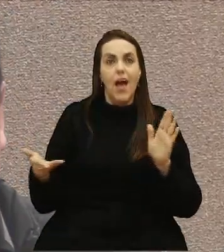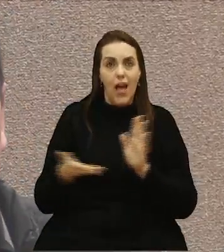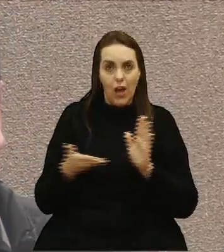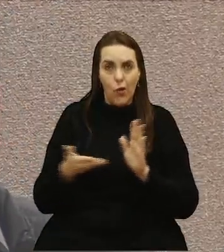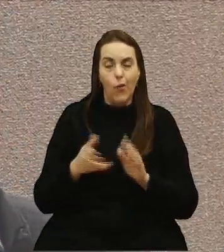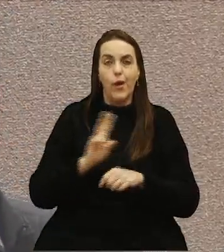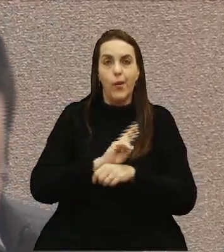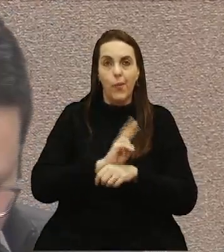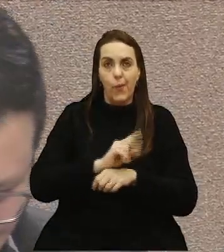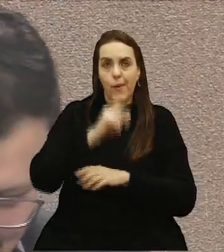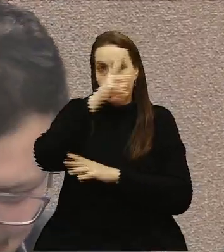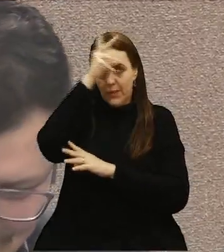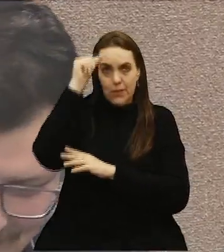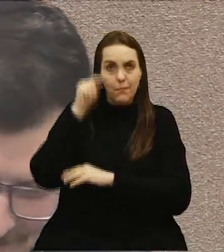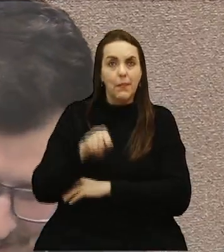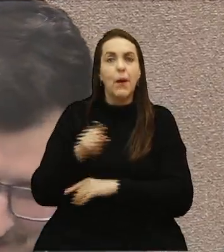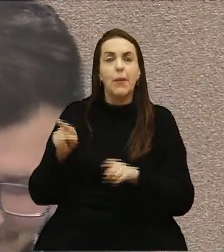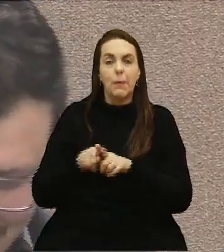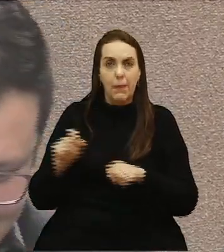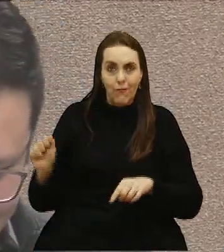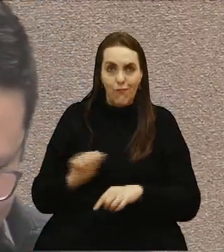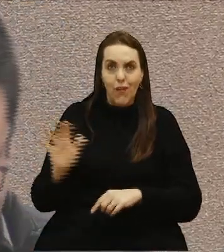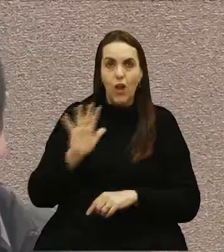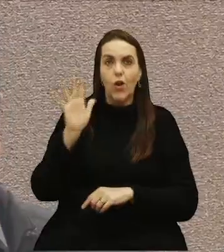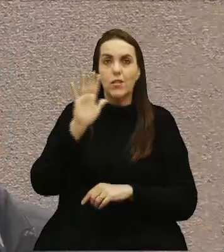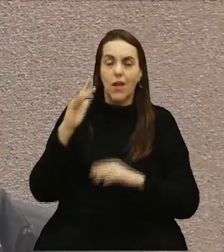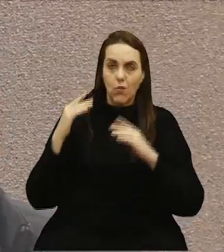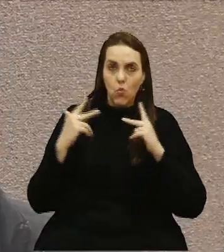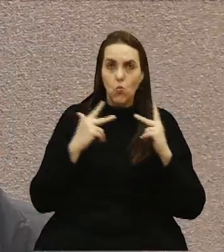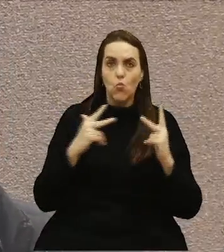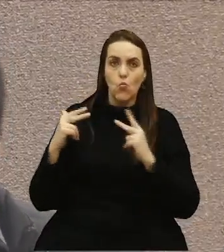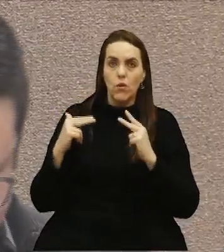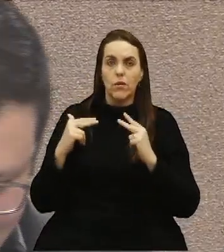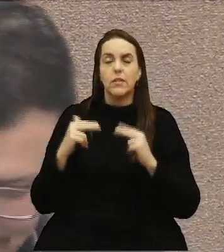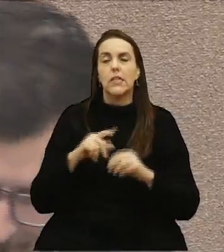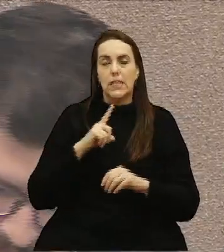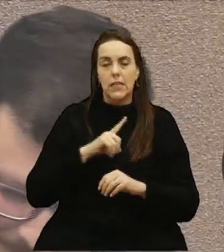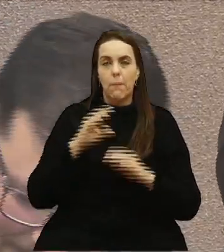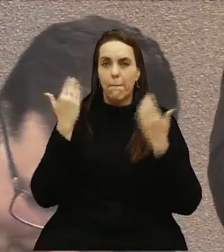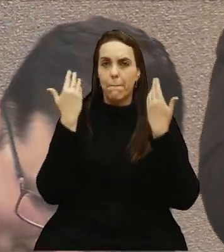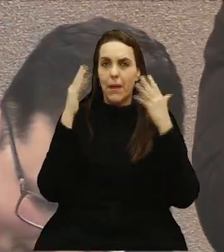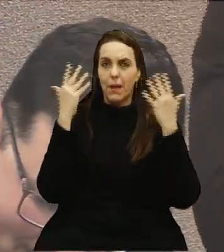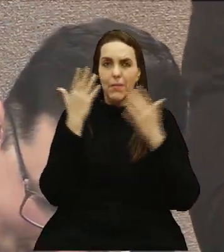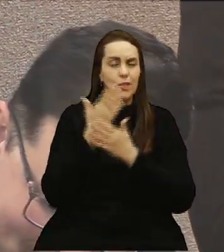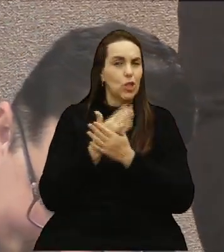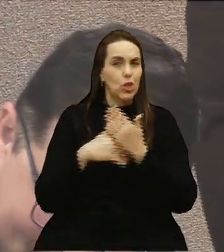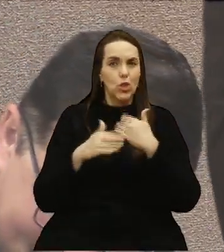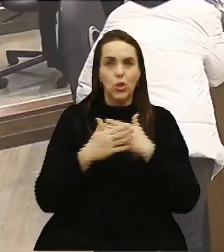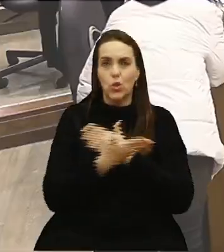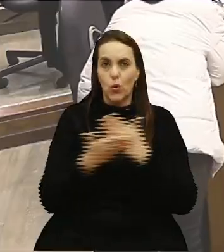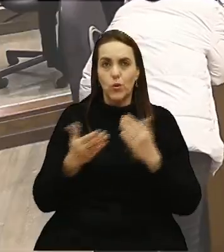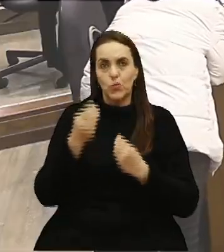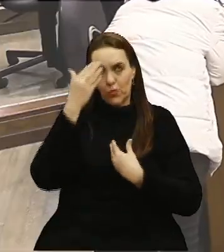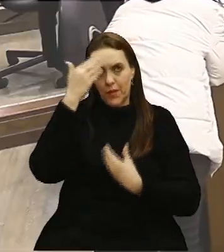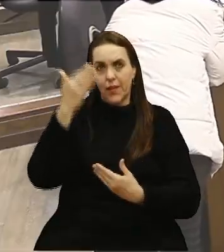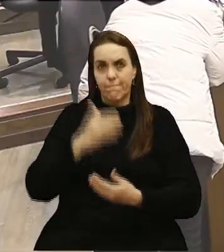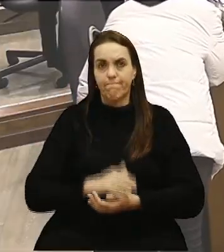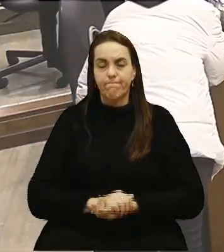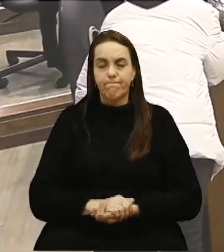guardas municipais serão valorizados na mesma categoria. Então aqui eu parabenizo a todos os servidores. Muito obrigado.